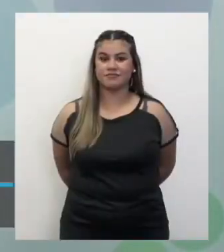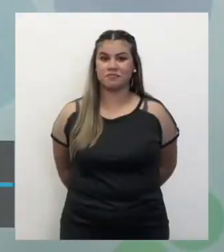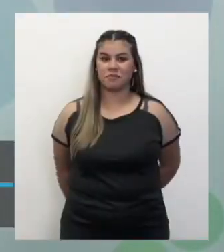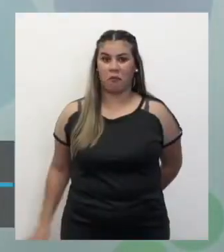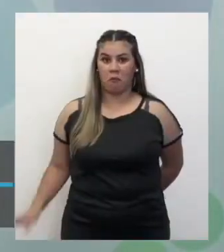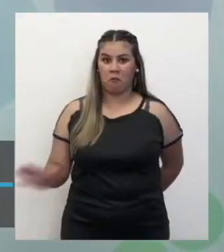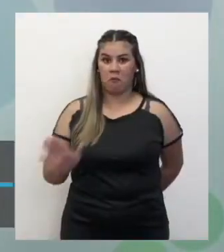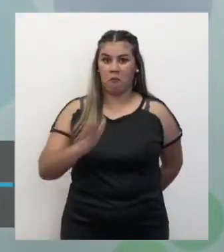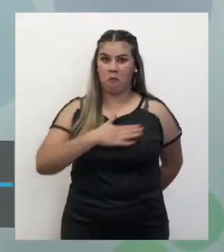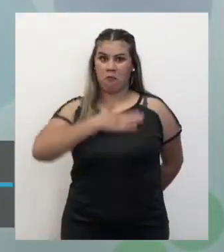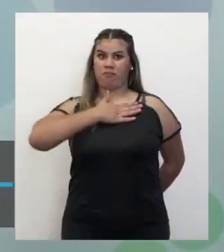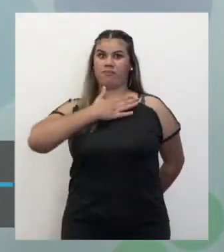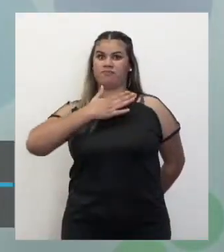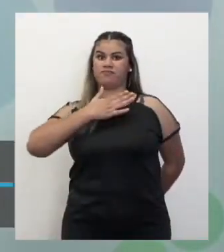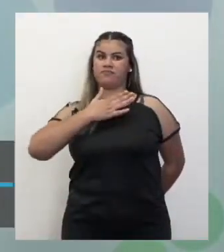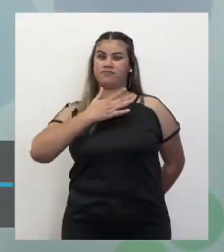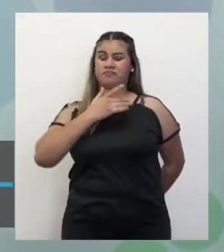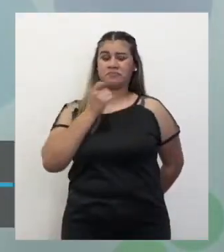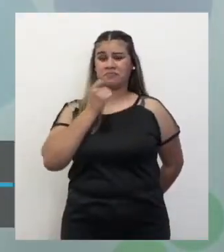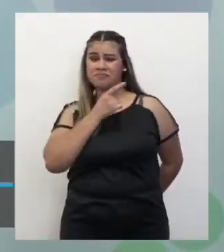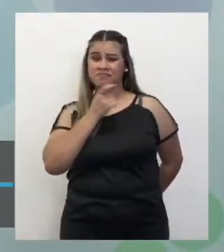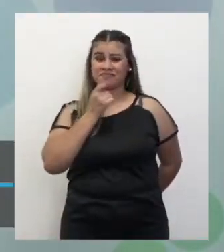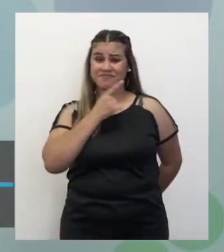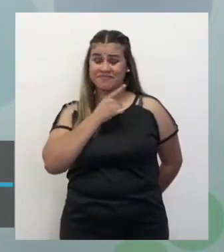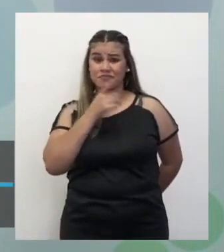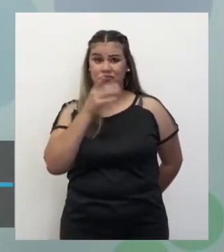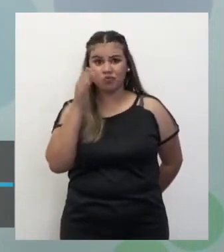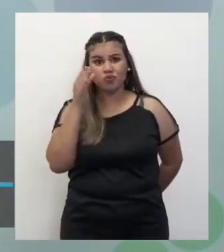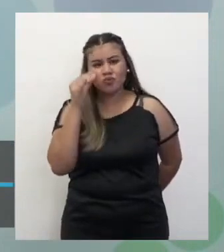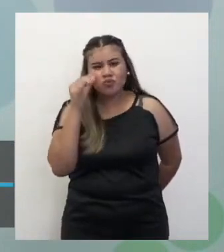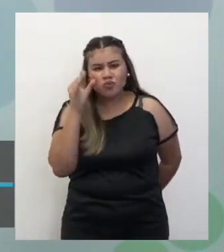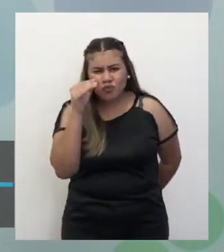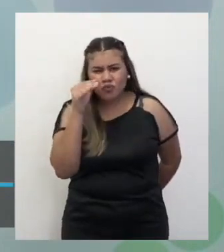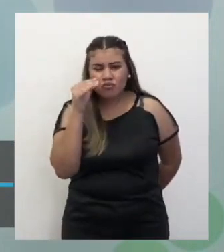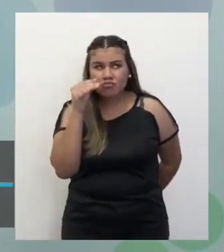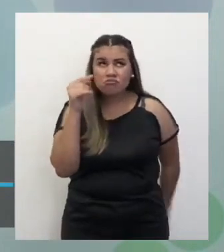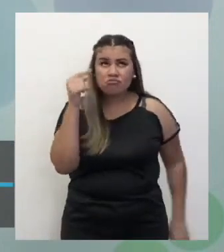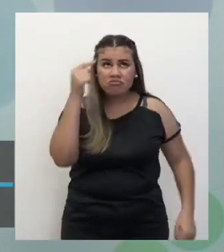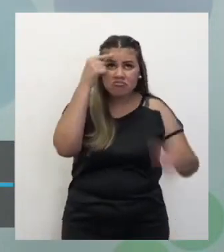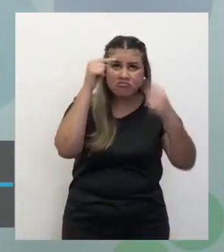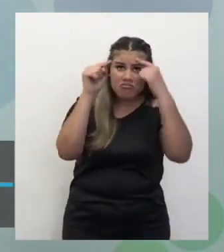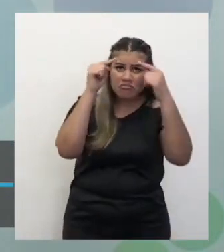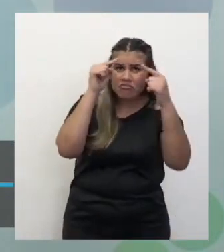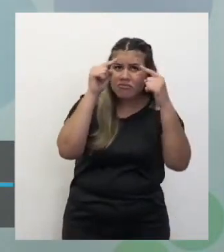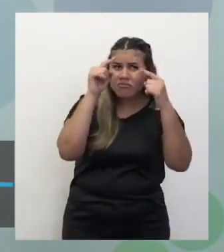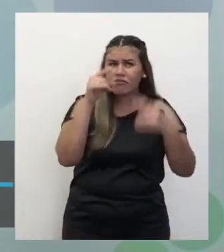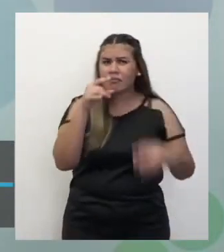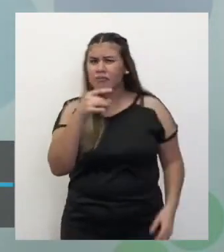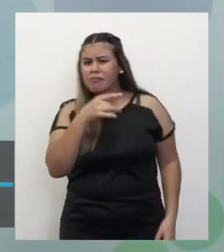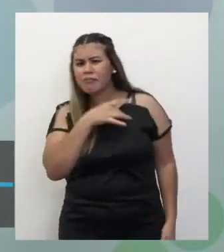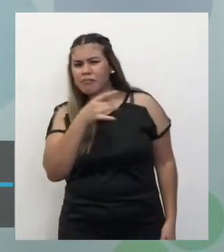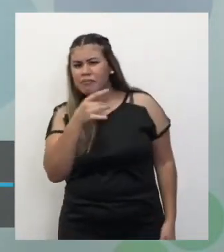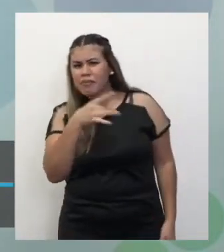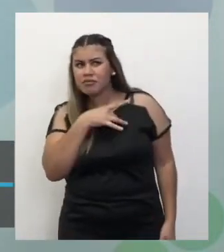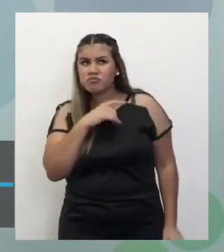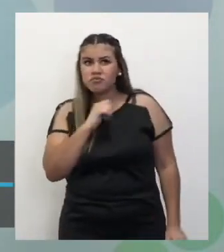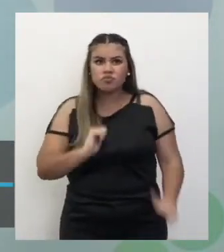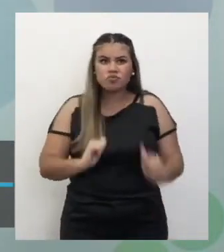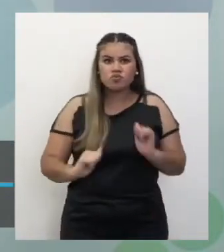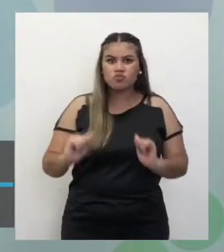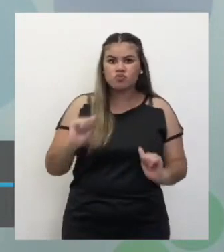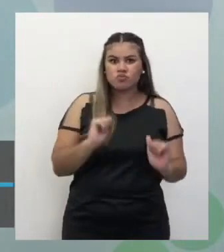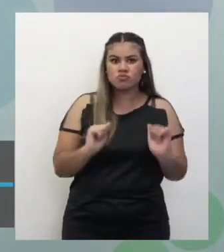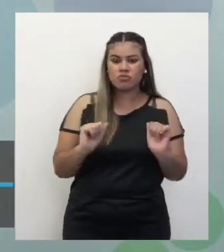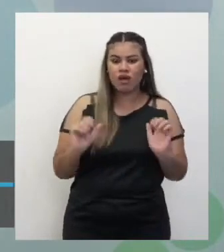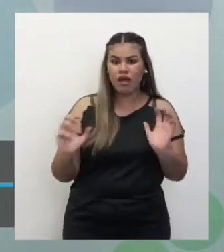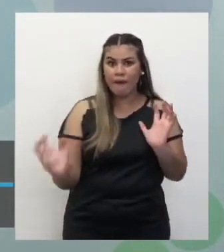Espanto, ironia, curiosidade, dúvida, medo, ansiedade,